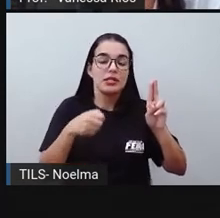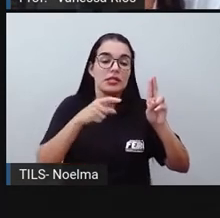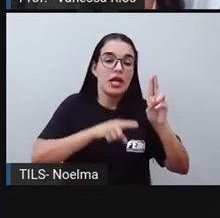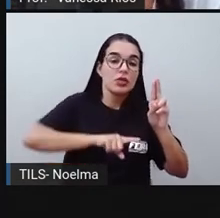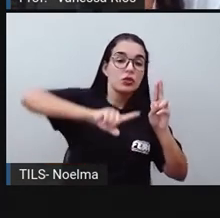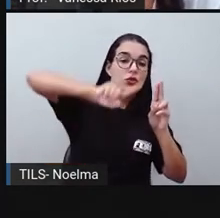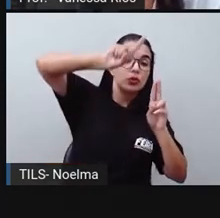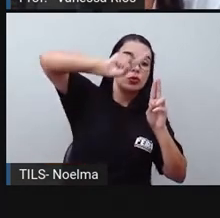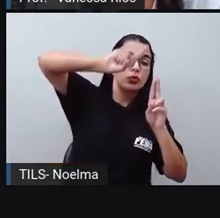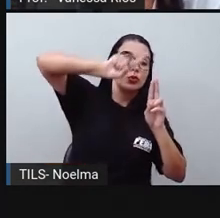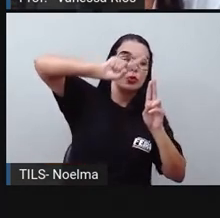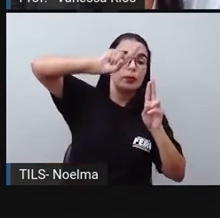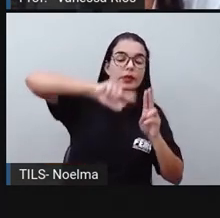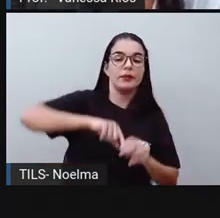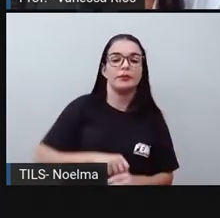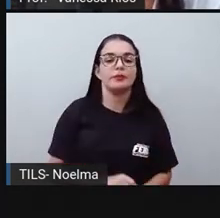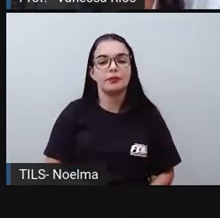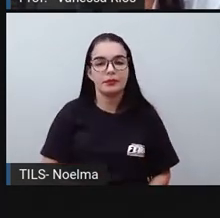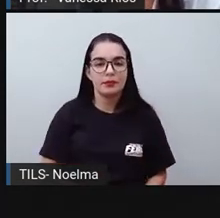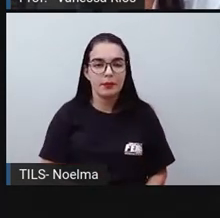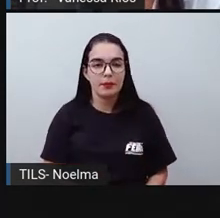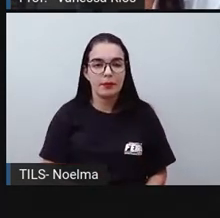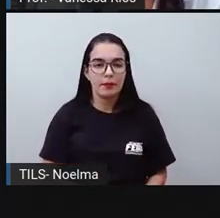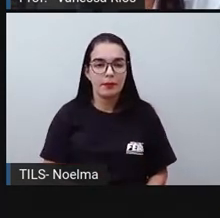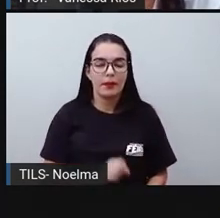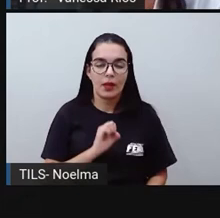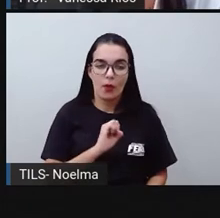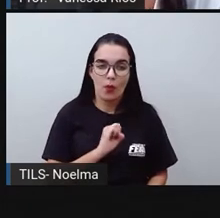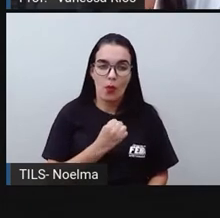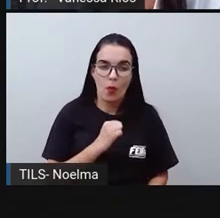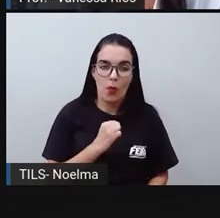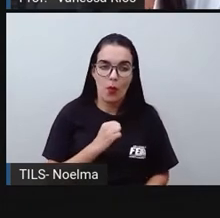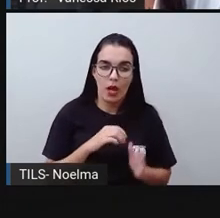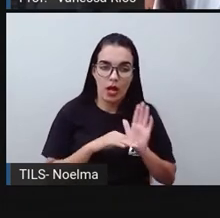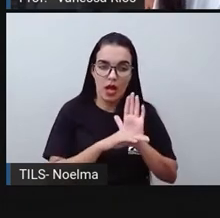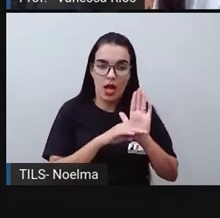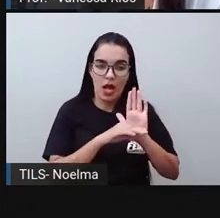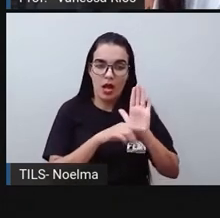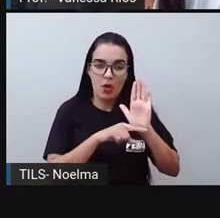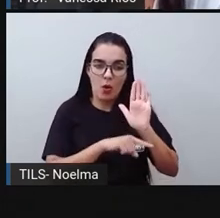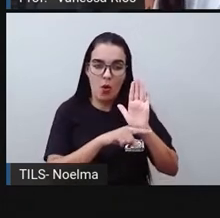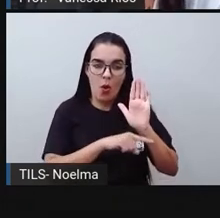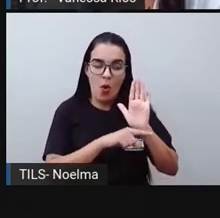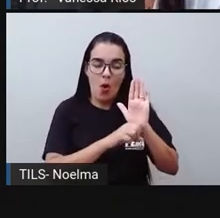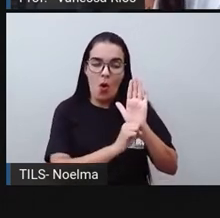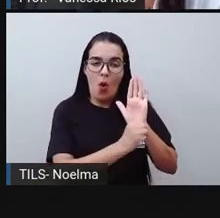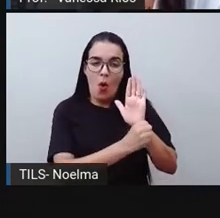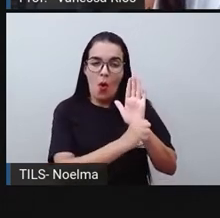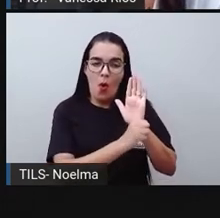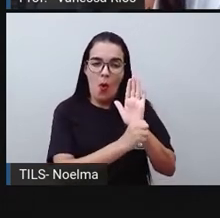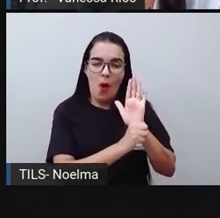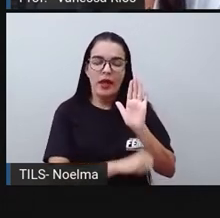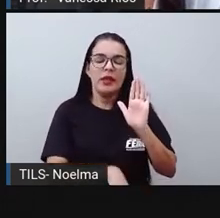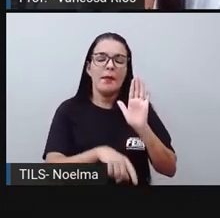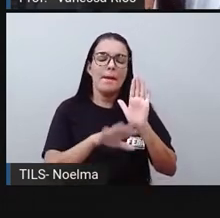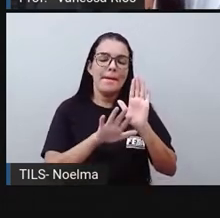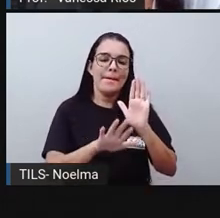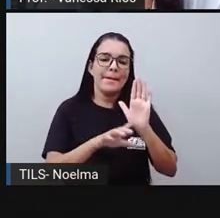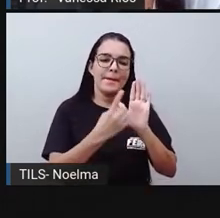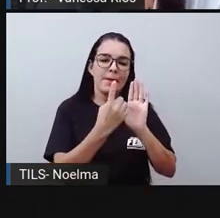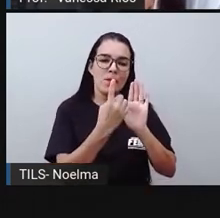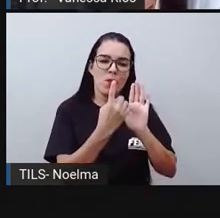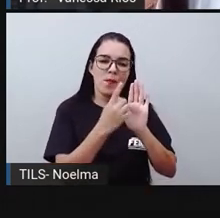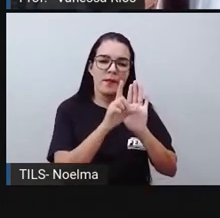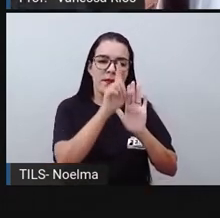Então, nesta multiplicação, eu coloco aqui o 8, ocupando a fila das unidades, mas o número 1,